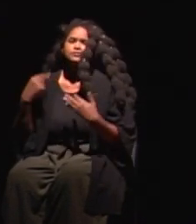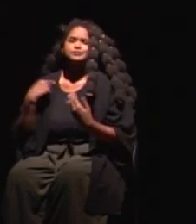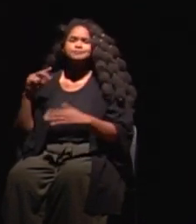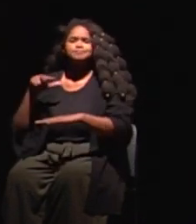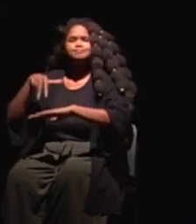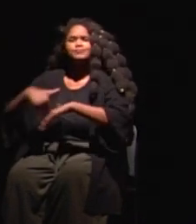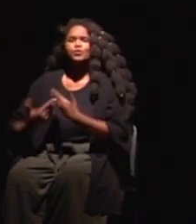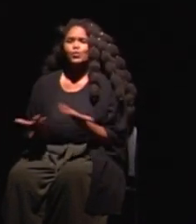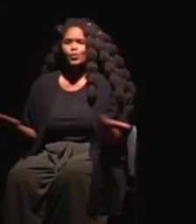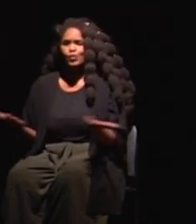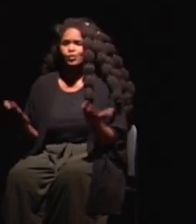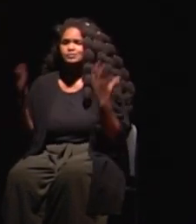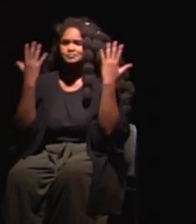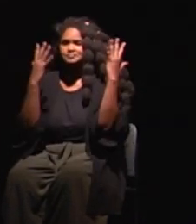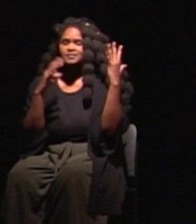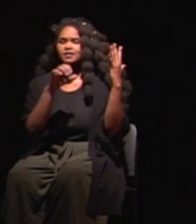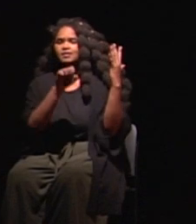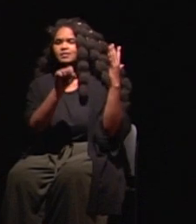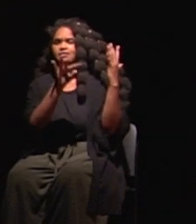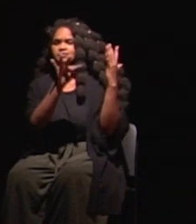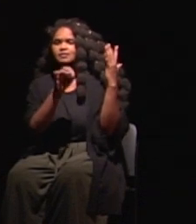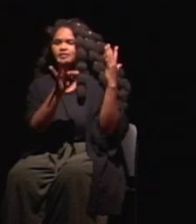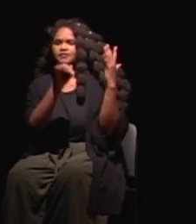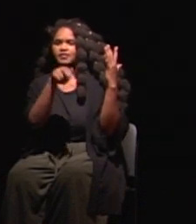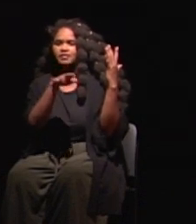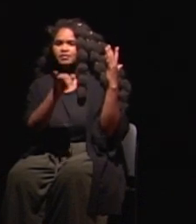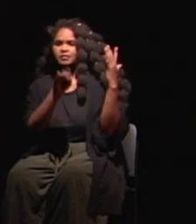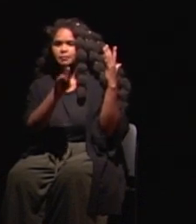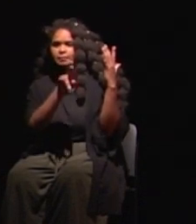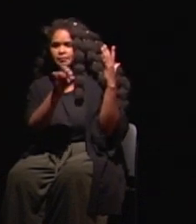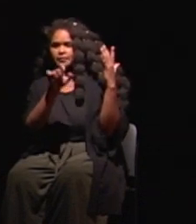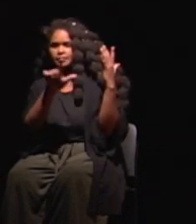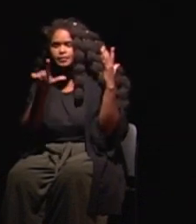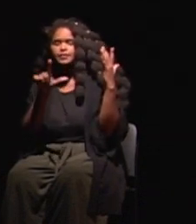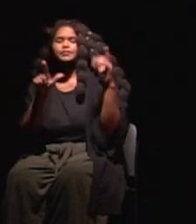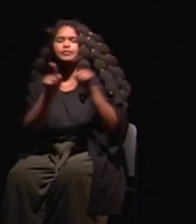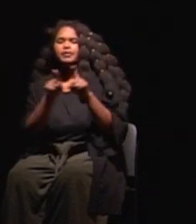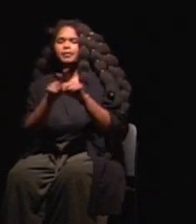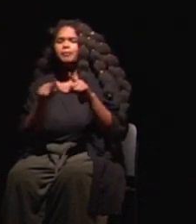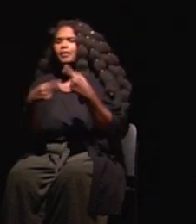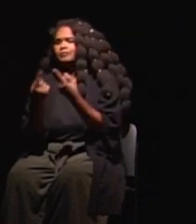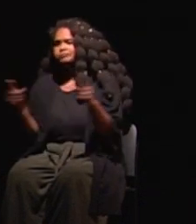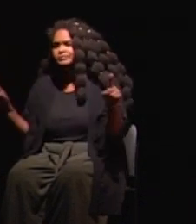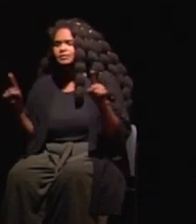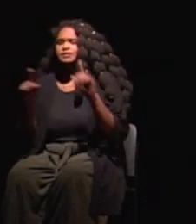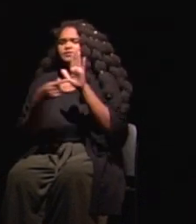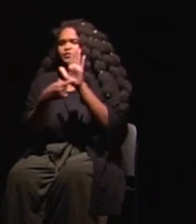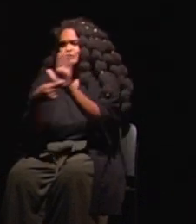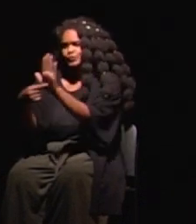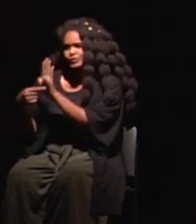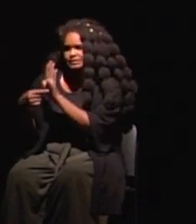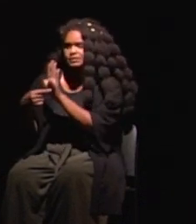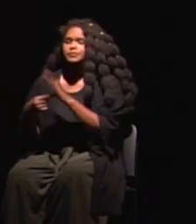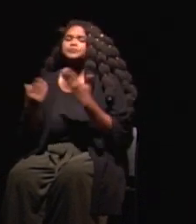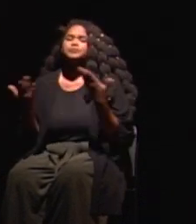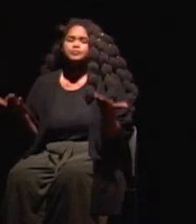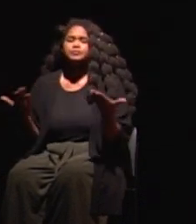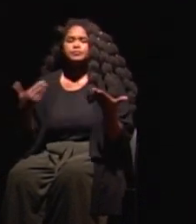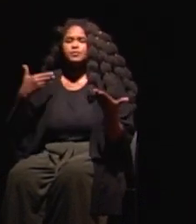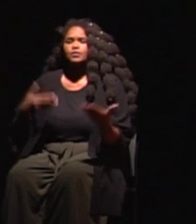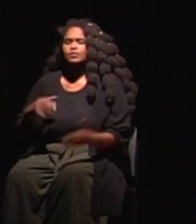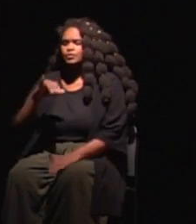aqui hoje celebrando Stefania Pril e inaugurando esta exposição que lhe é dedicada. Eu sou